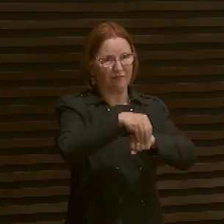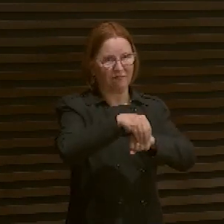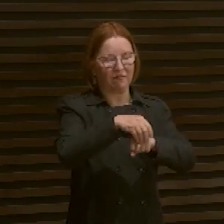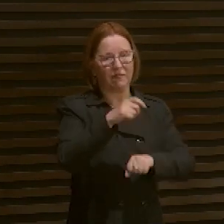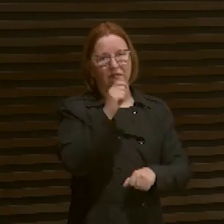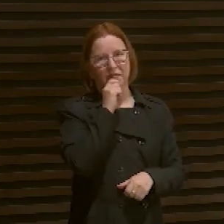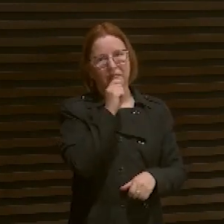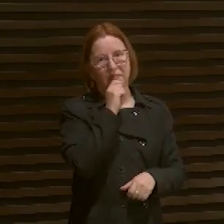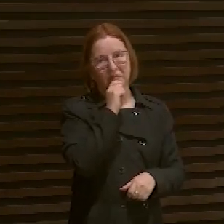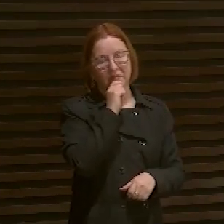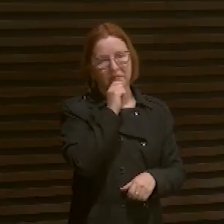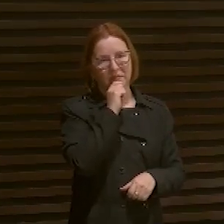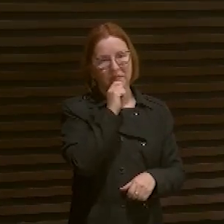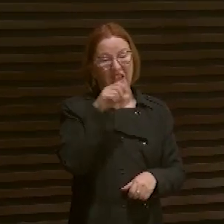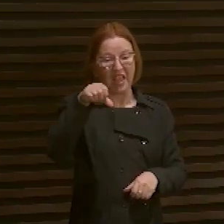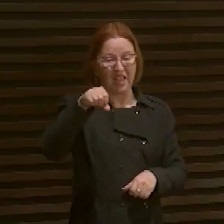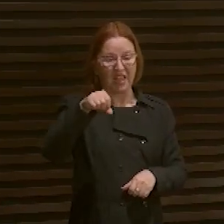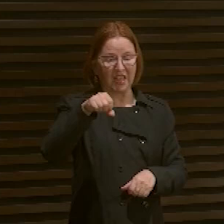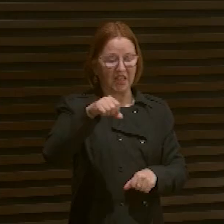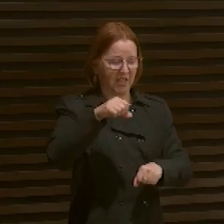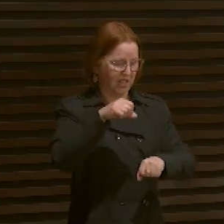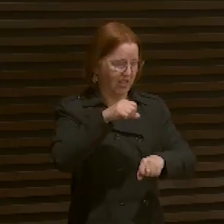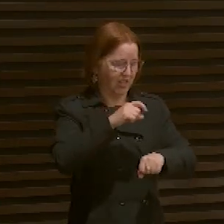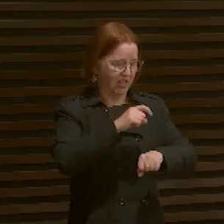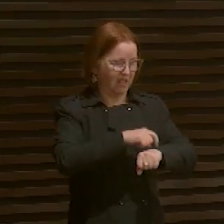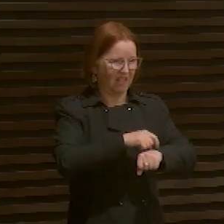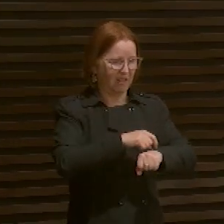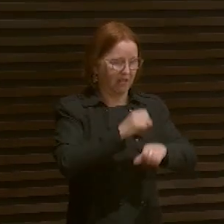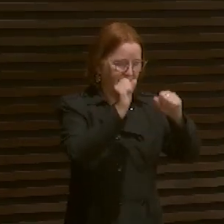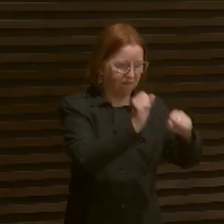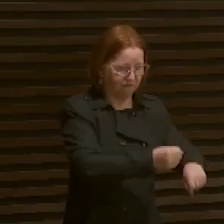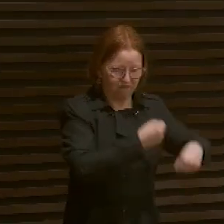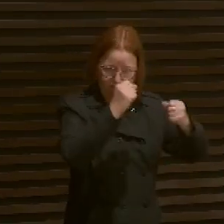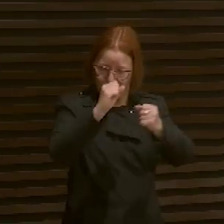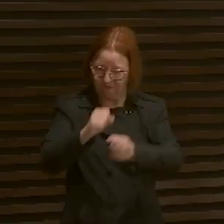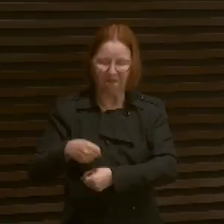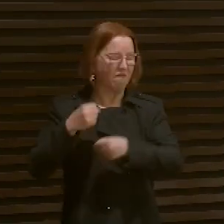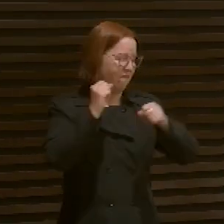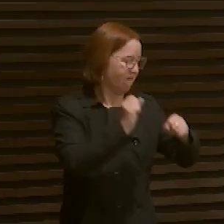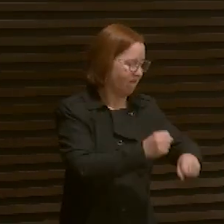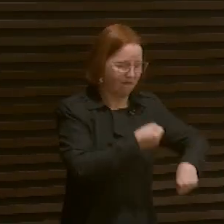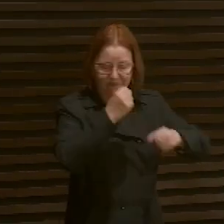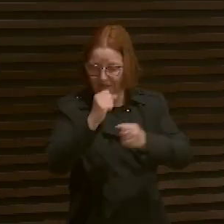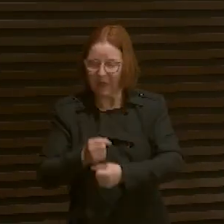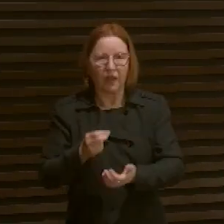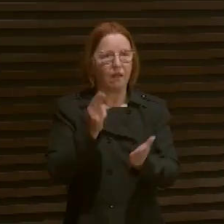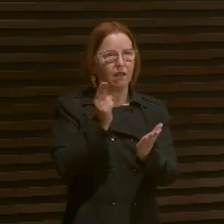inutilmente. 9 horas remando, sem sair do lugar. 9